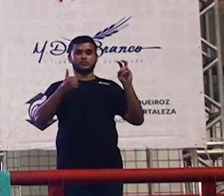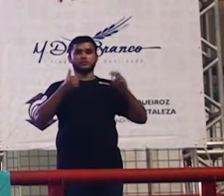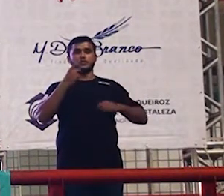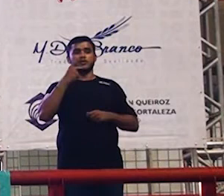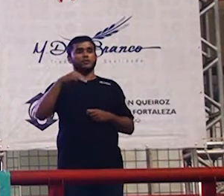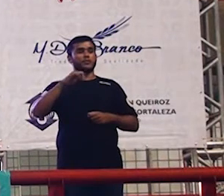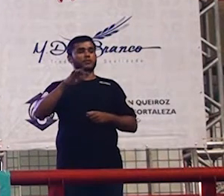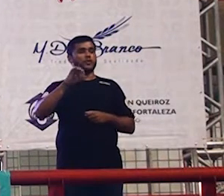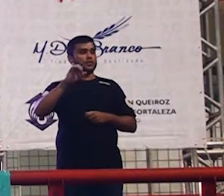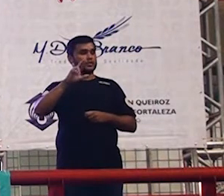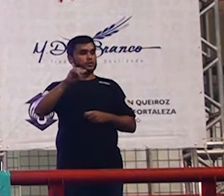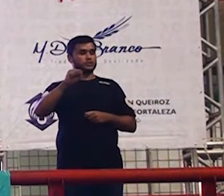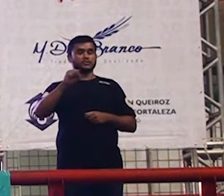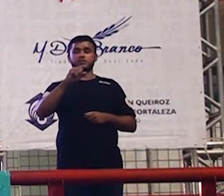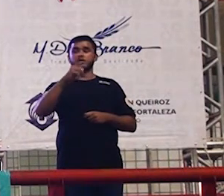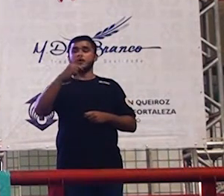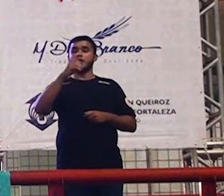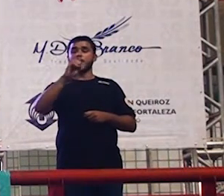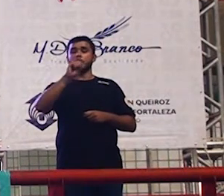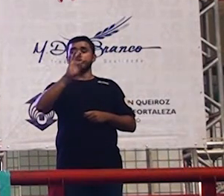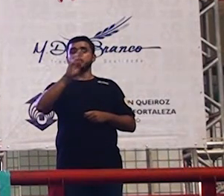Extremamente irônico